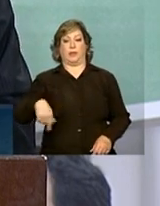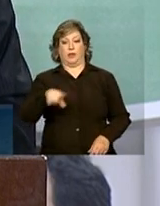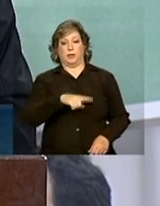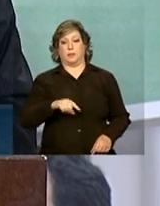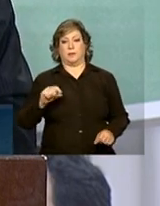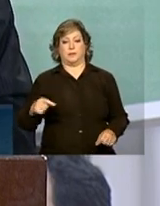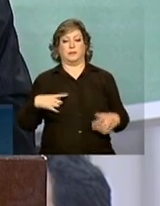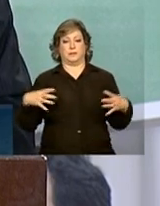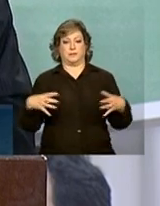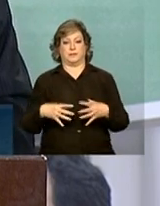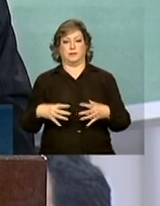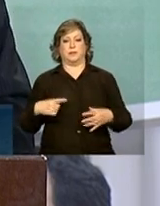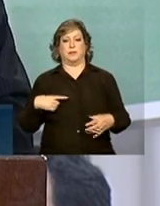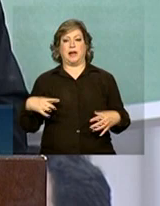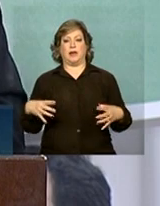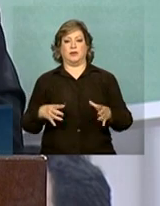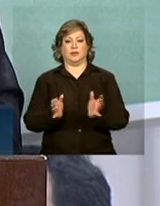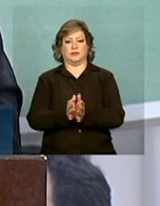pretendemos criar